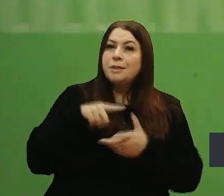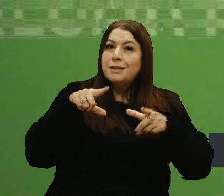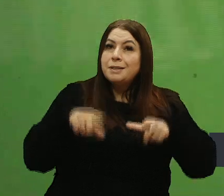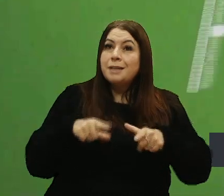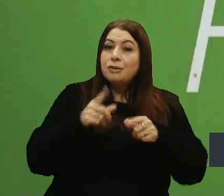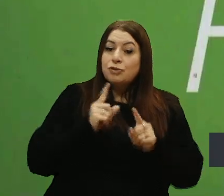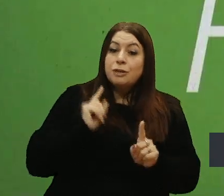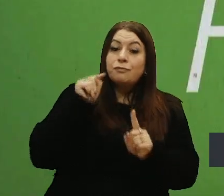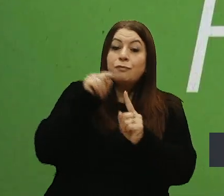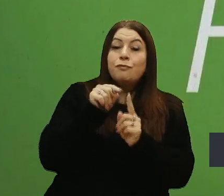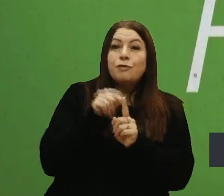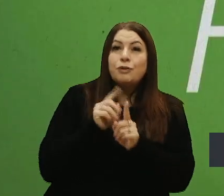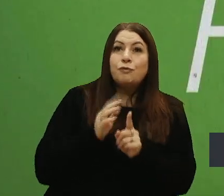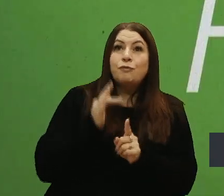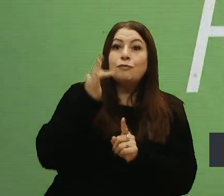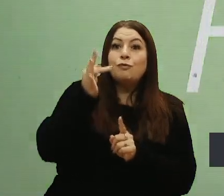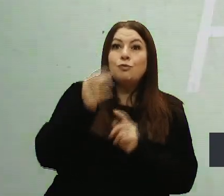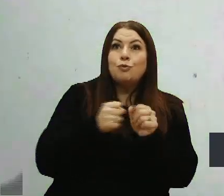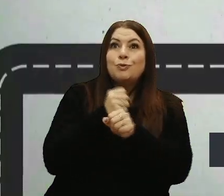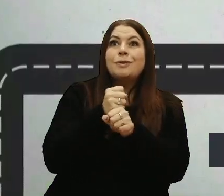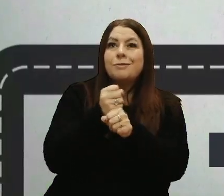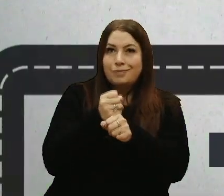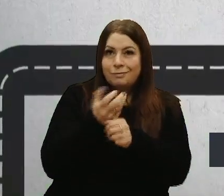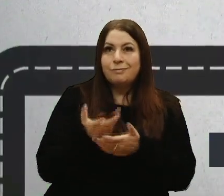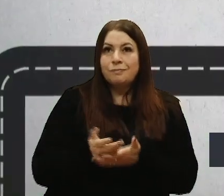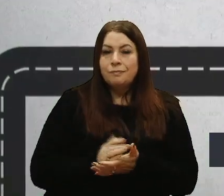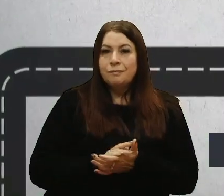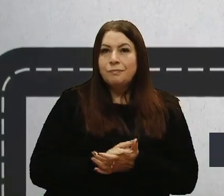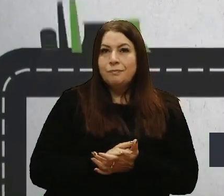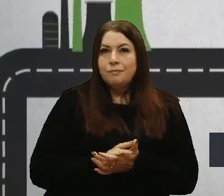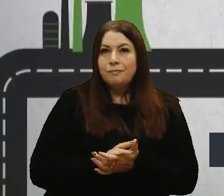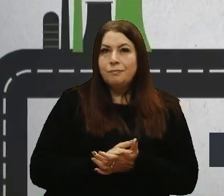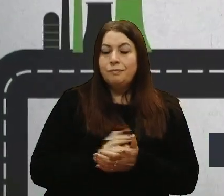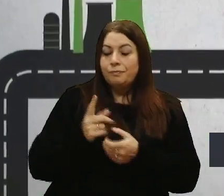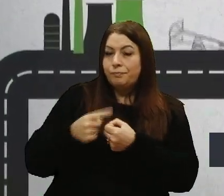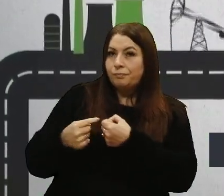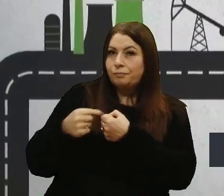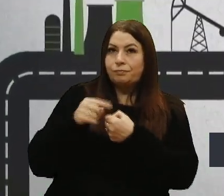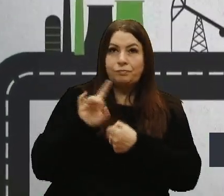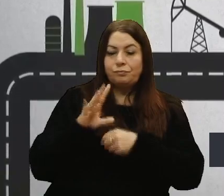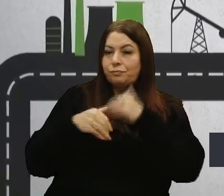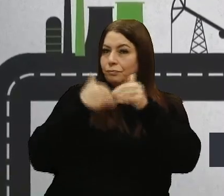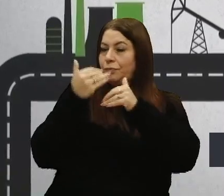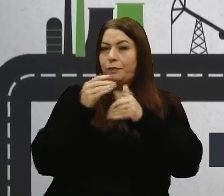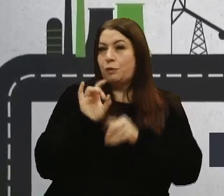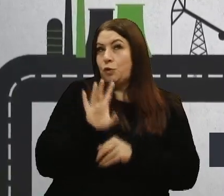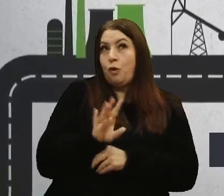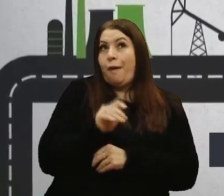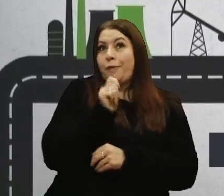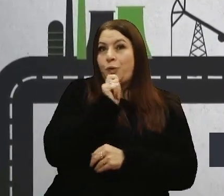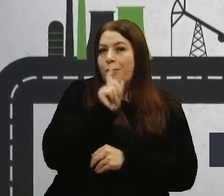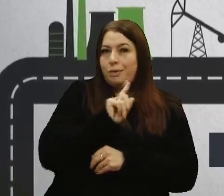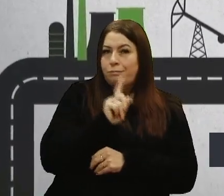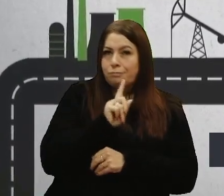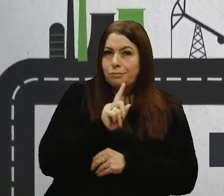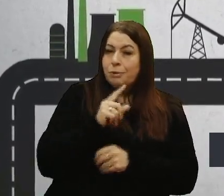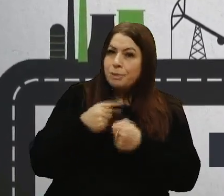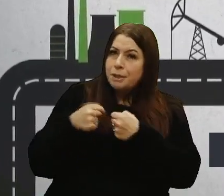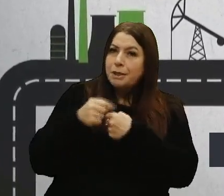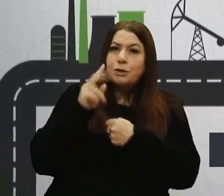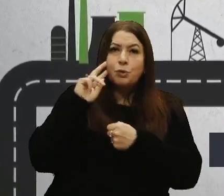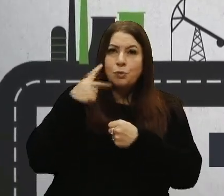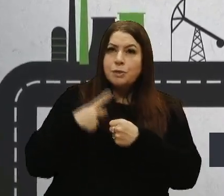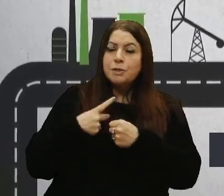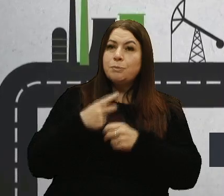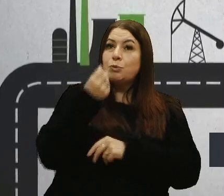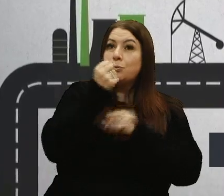quer chegar nos próximos anos? Uma cidade não se desenvolve por acaso. Uma cidade reconhecida como